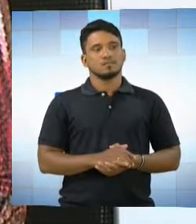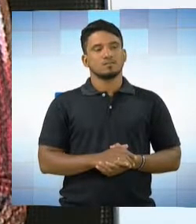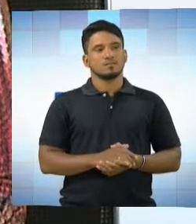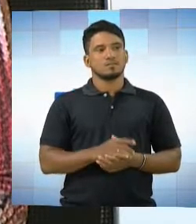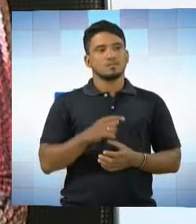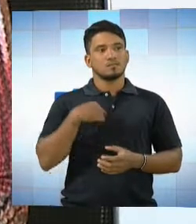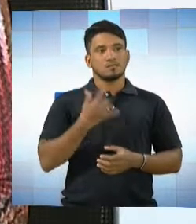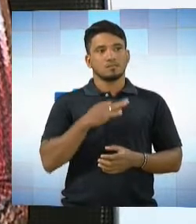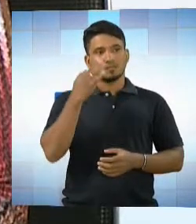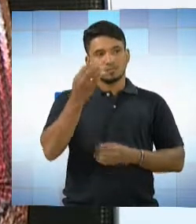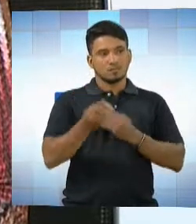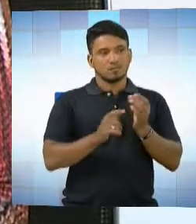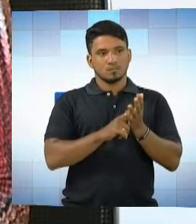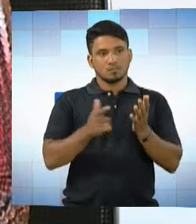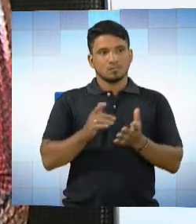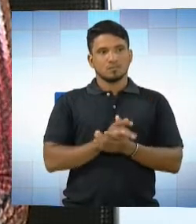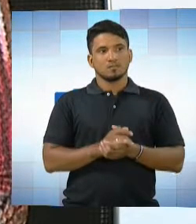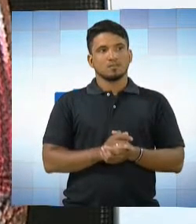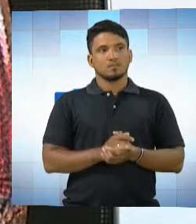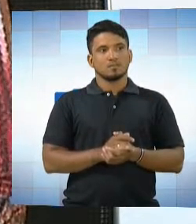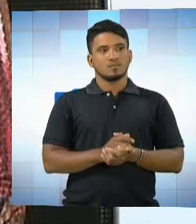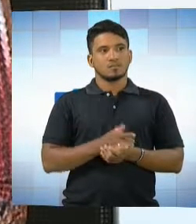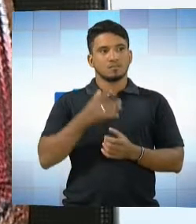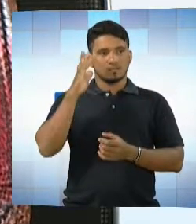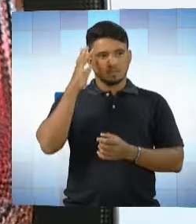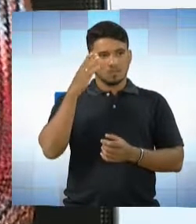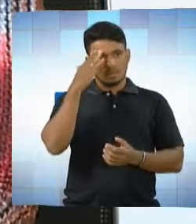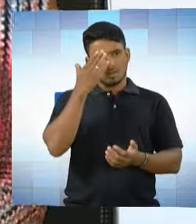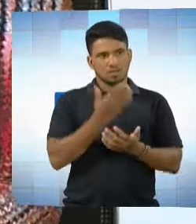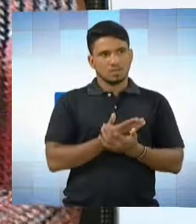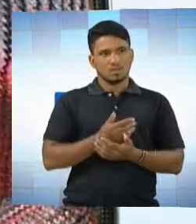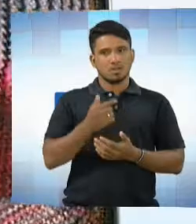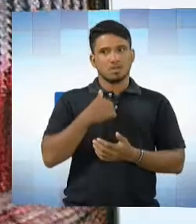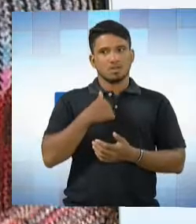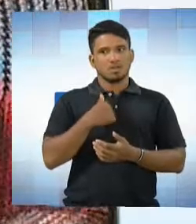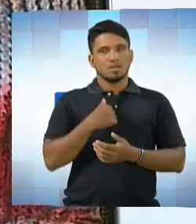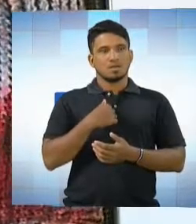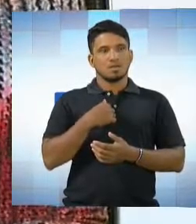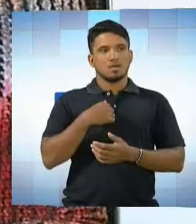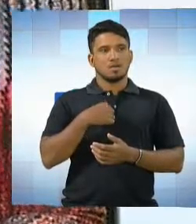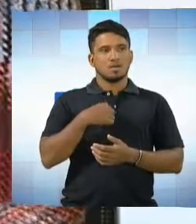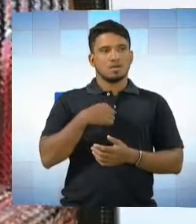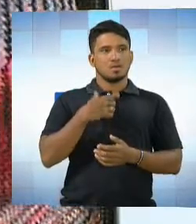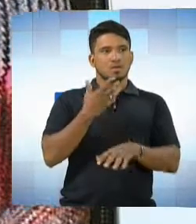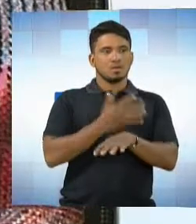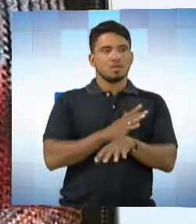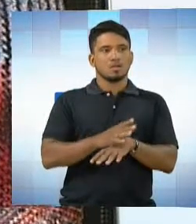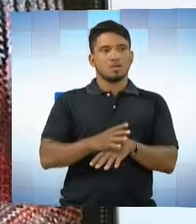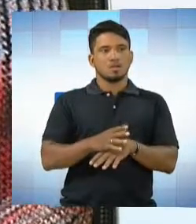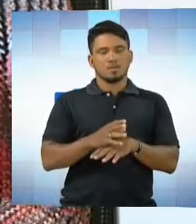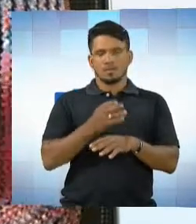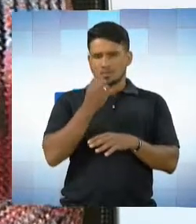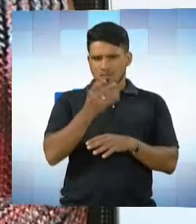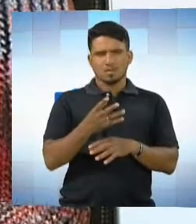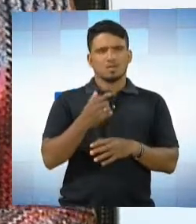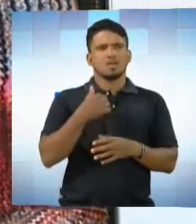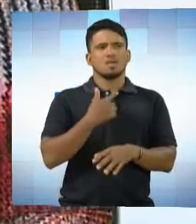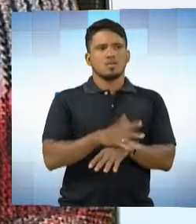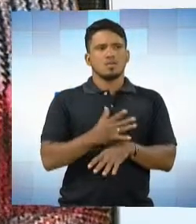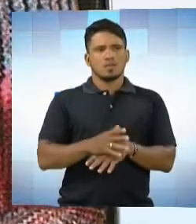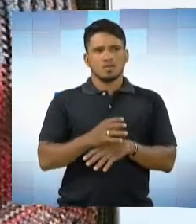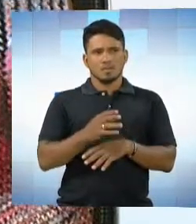Nosso futuro como jornalistas? Sim. Eu acredito, eu tô treinando para ser positivo. Eu estou treinando